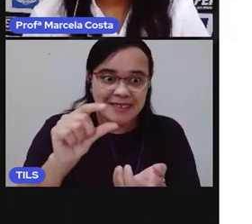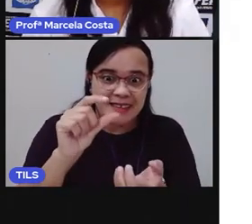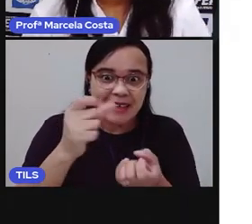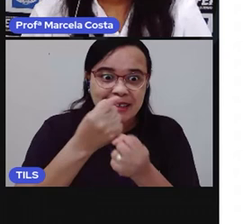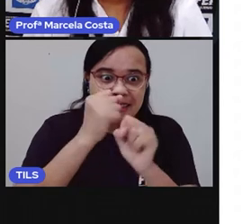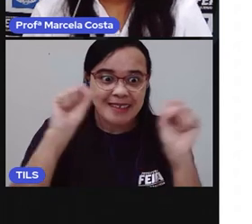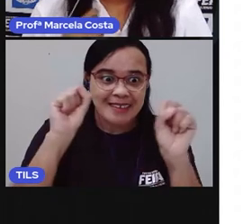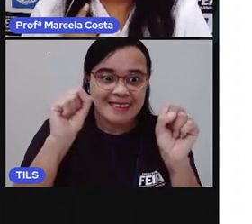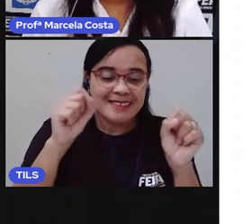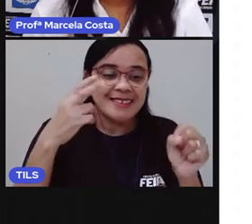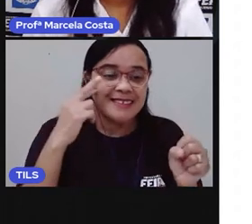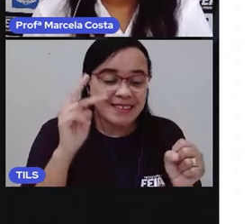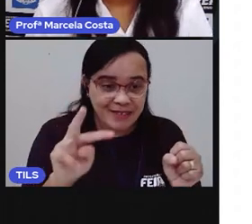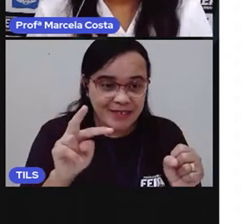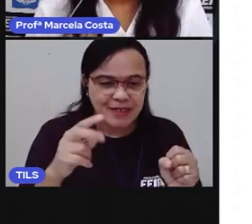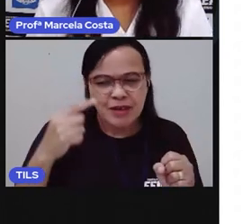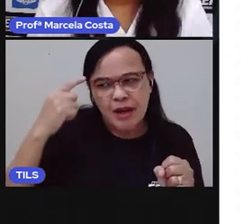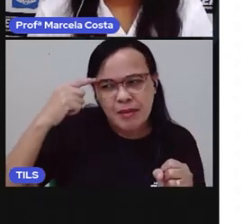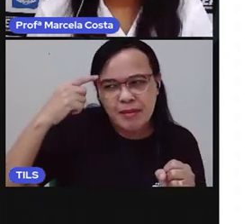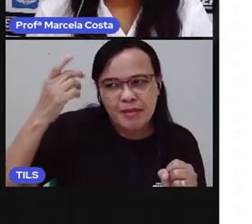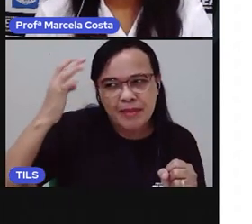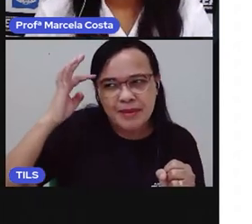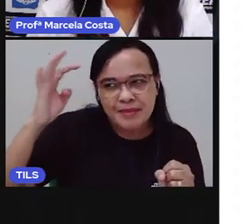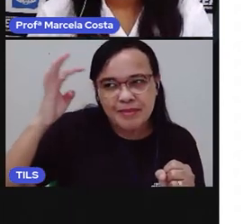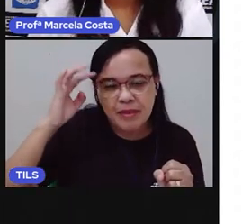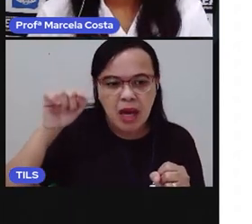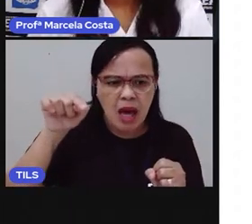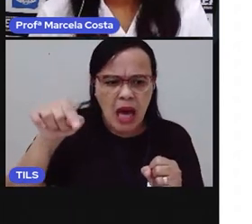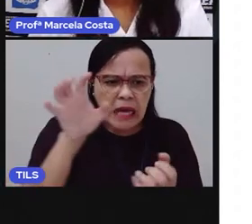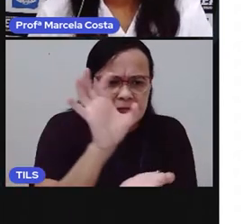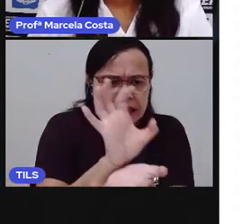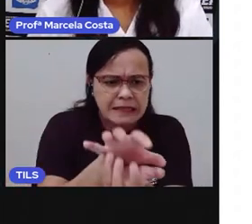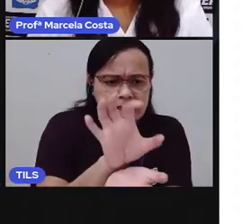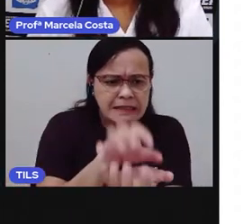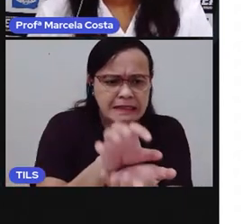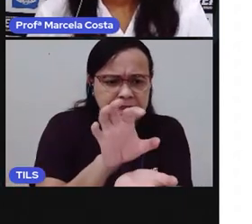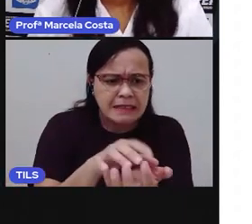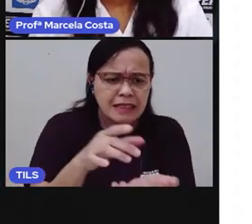isso? Já imaginou um jacaré com dor de dente?